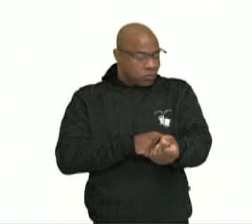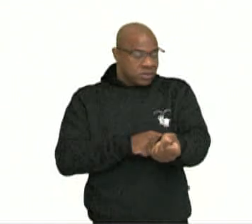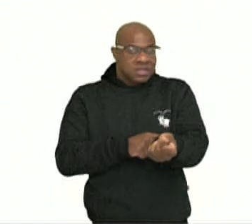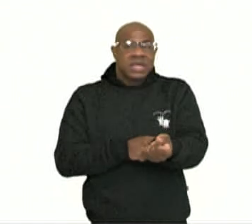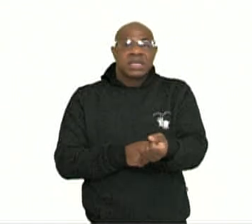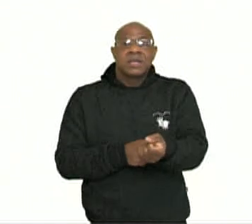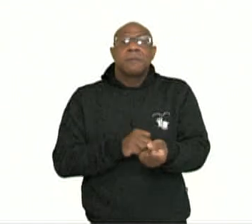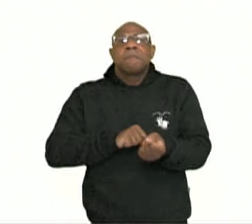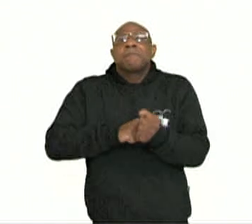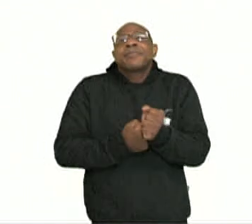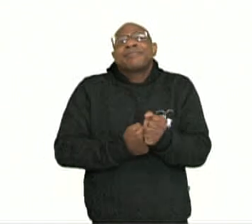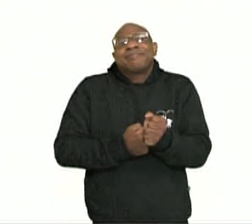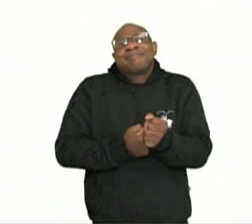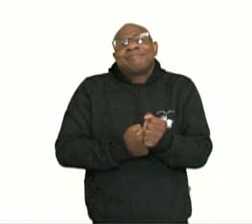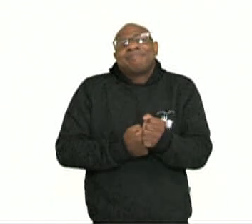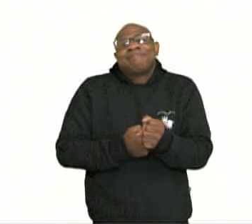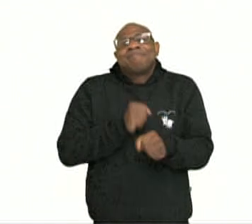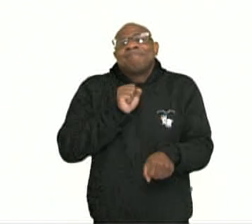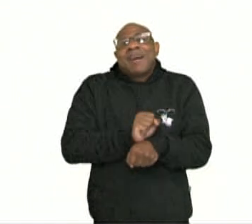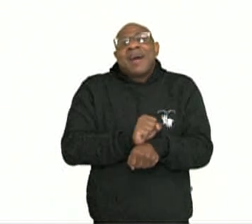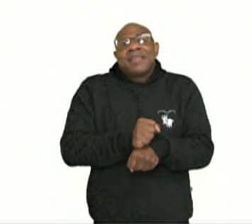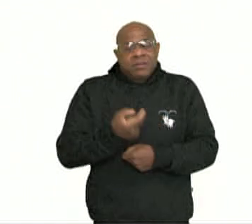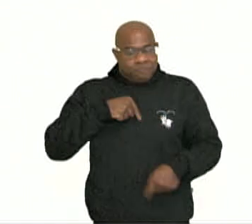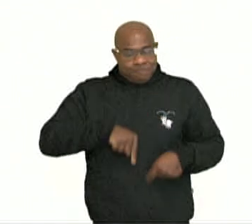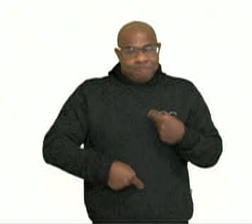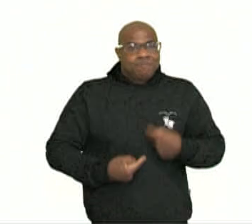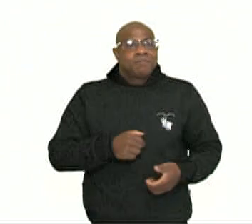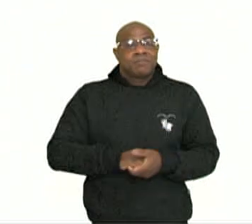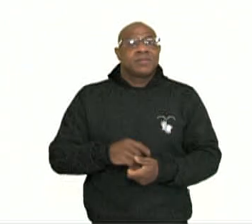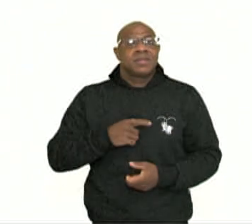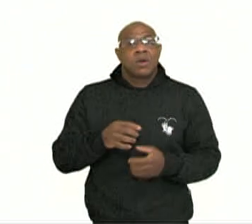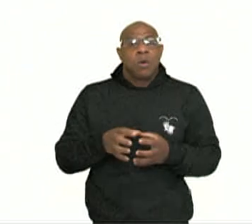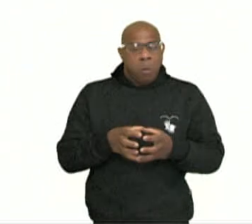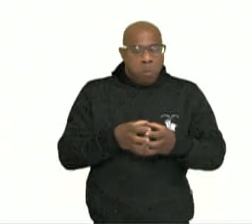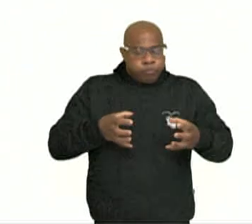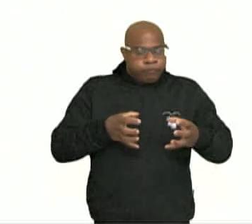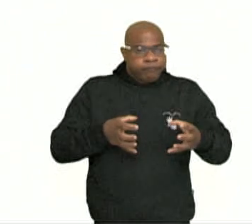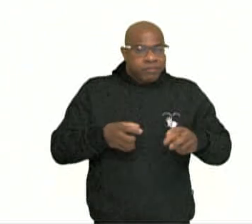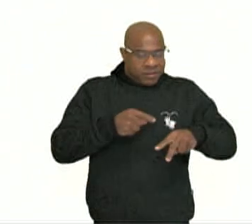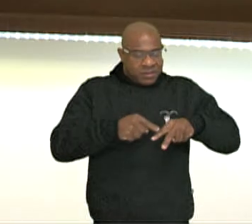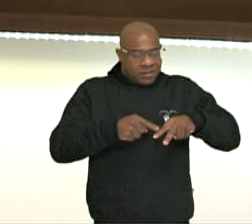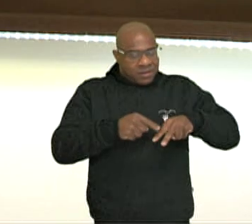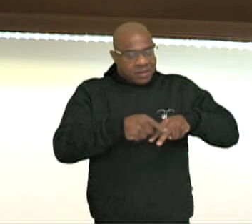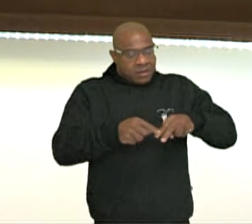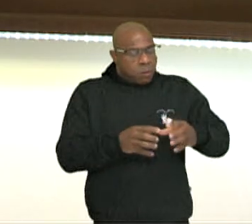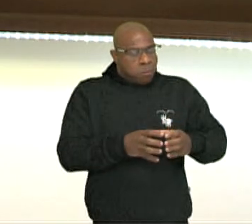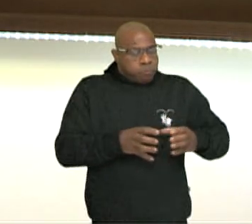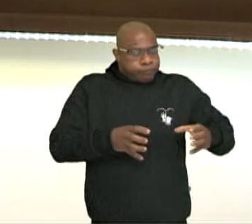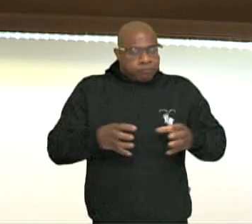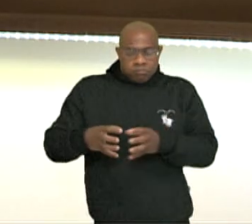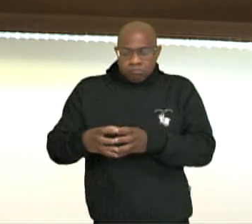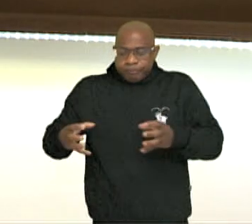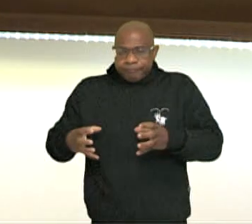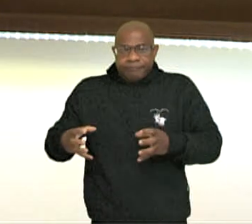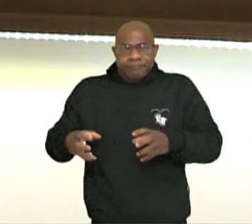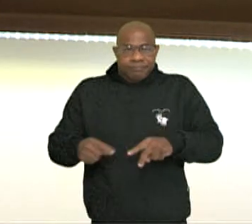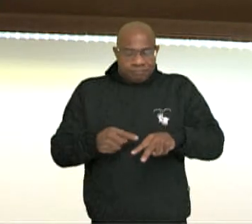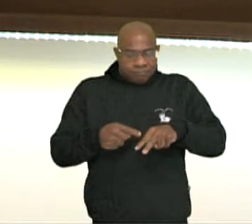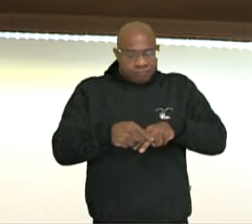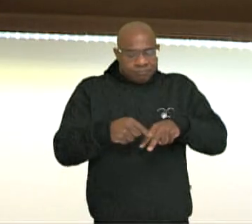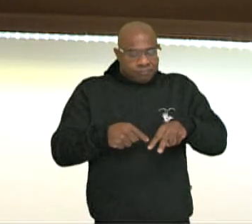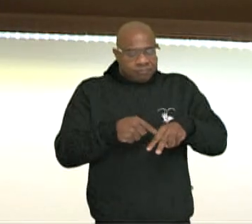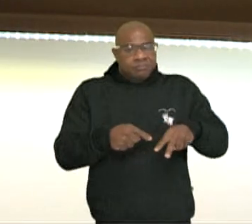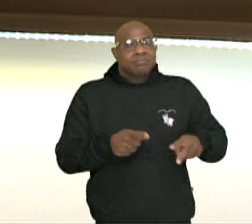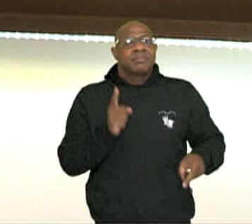gente observa inchaços, né? Inchaços, olha aqui, ó. Inchaços muito intensos,